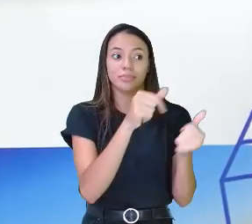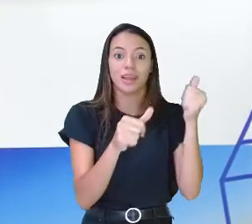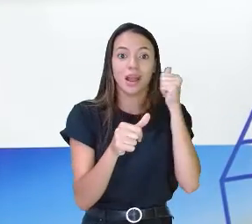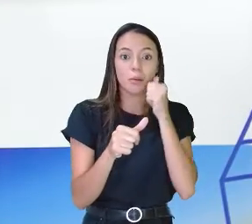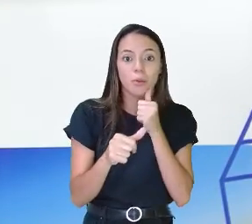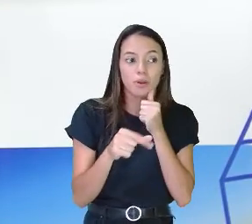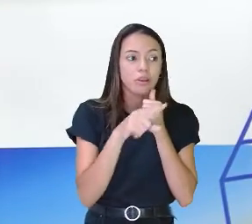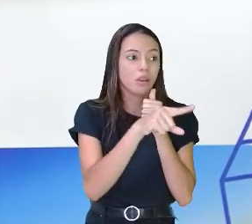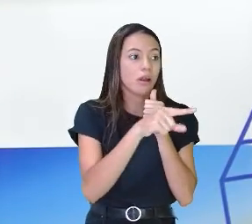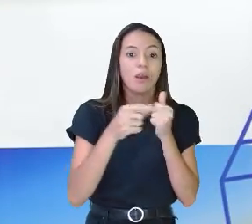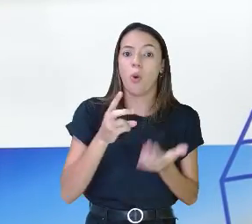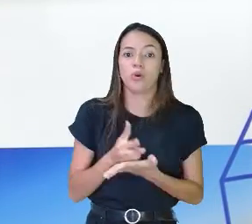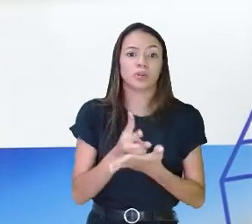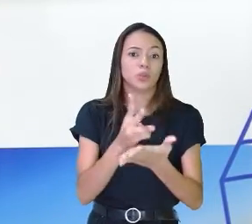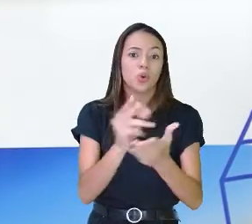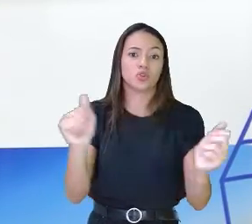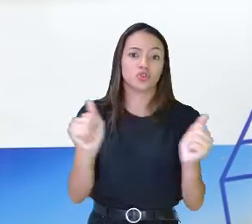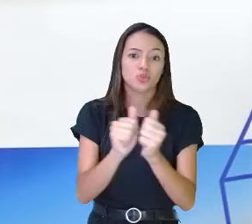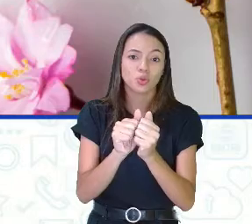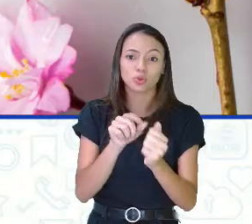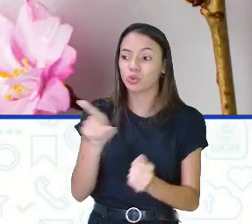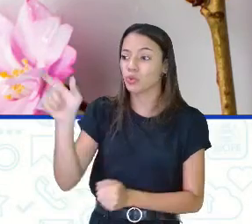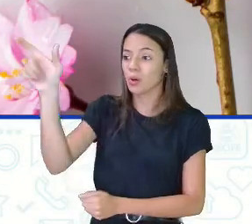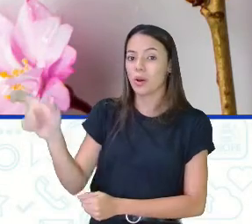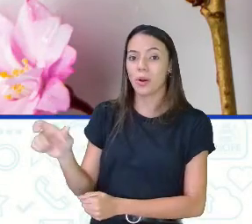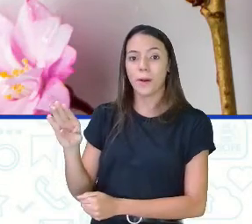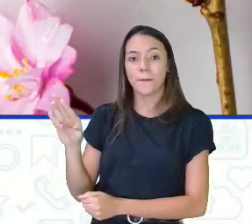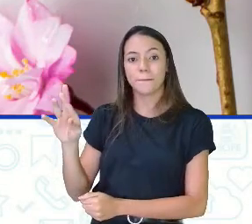apenas se manteve com ele enquanto